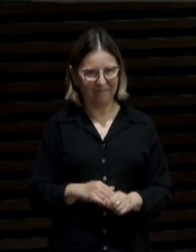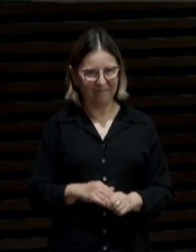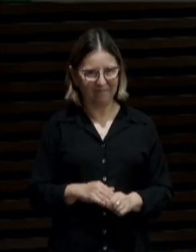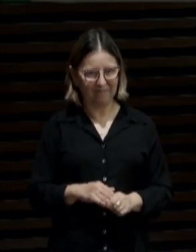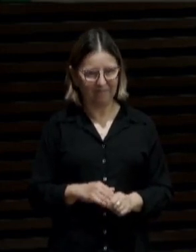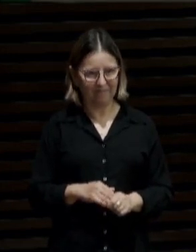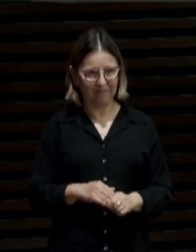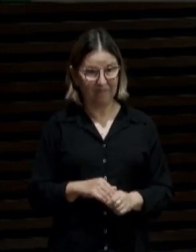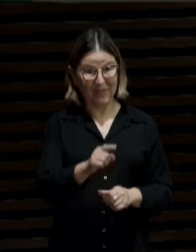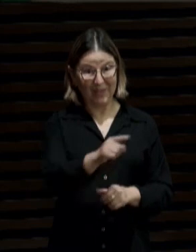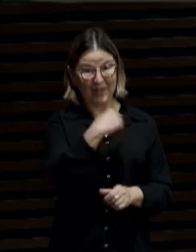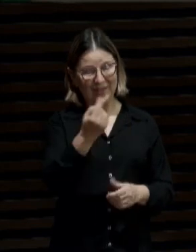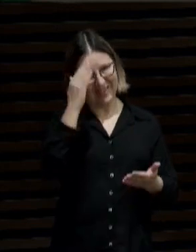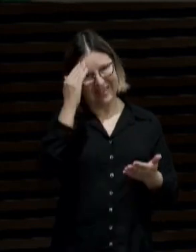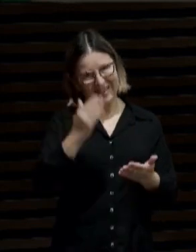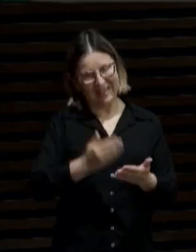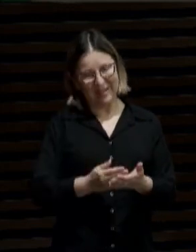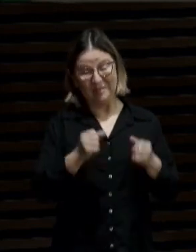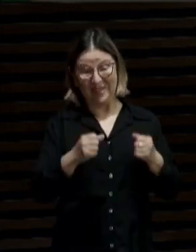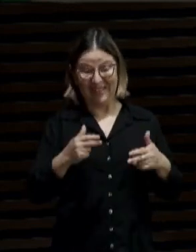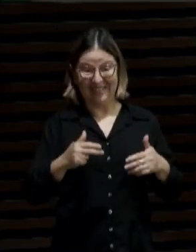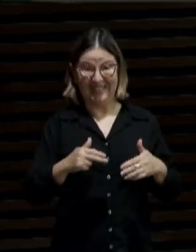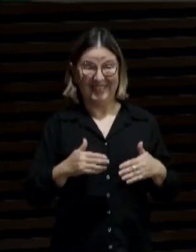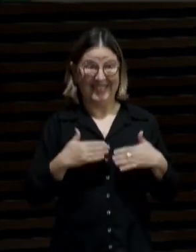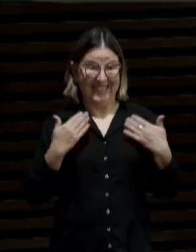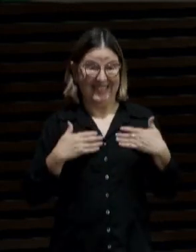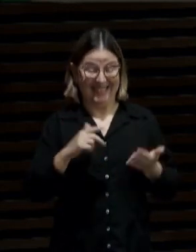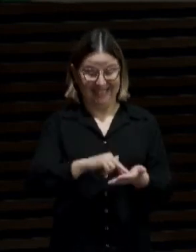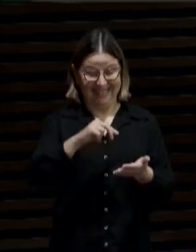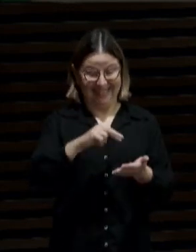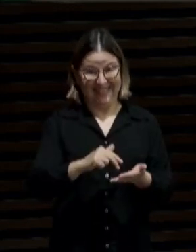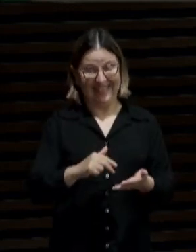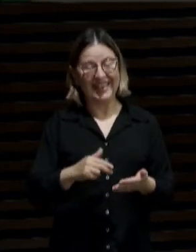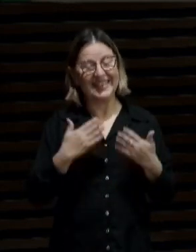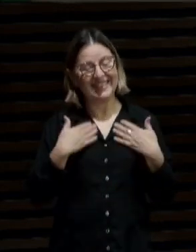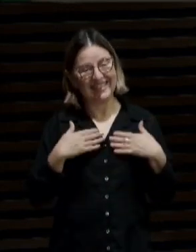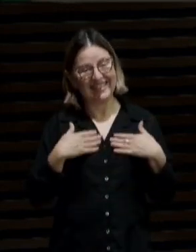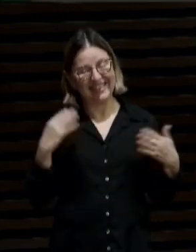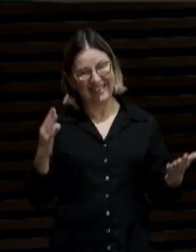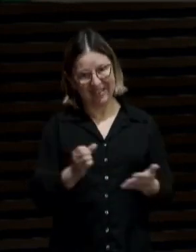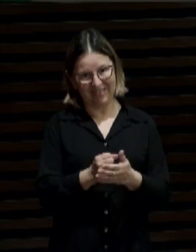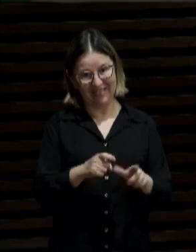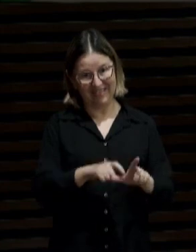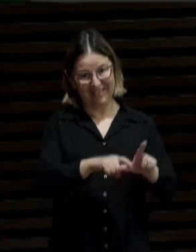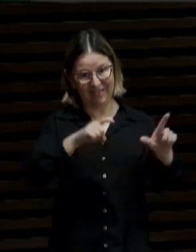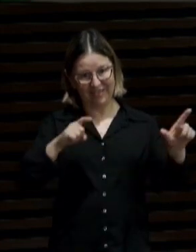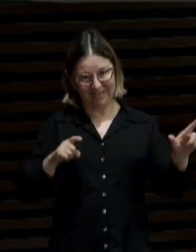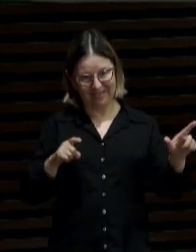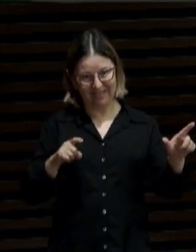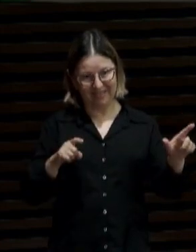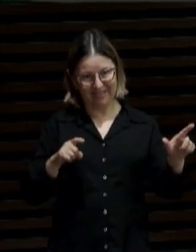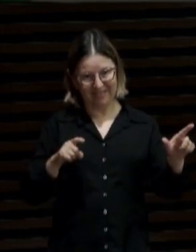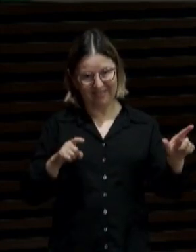Nós, os que cremos, podemos nos regozijar e descansar em tamanha salvação, independentemente de quem